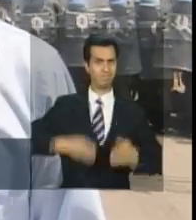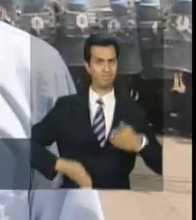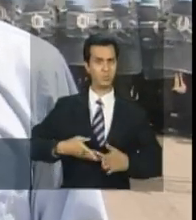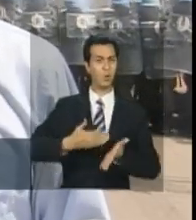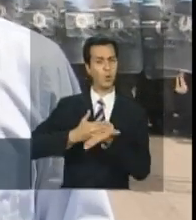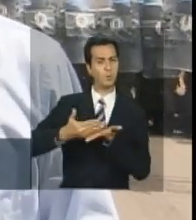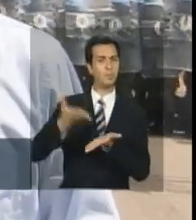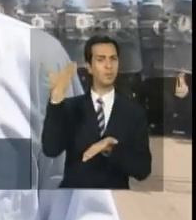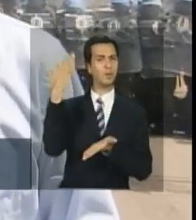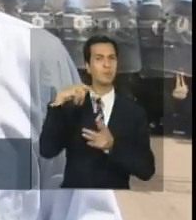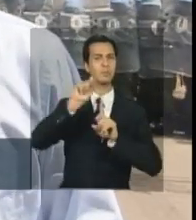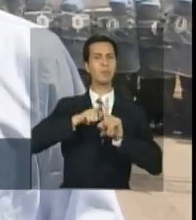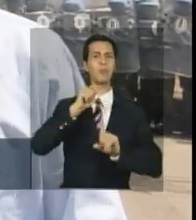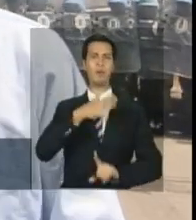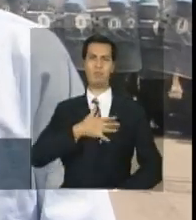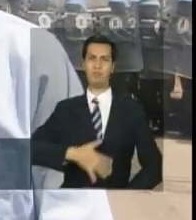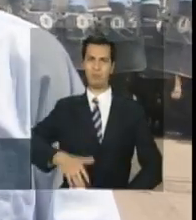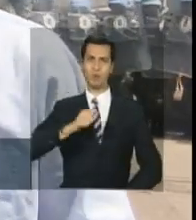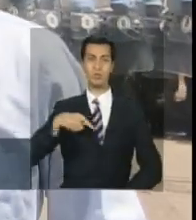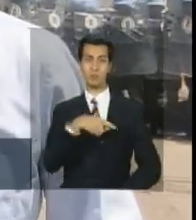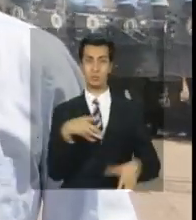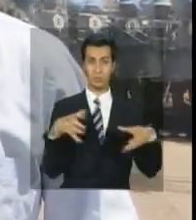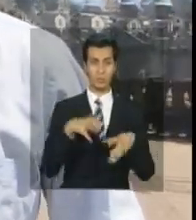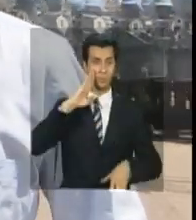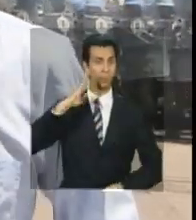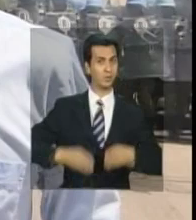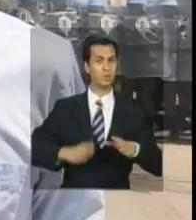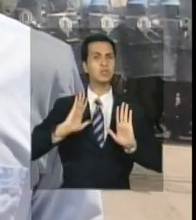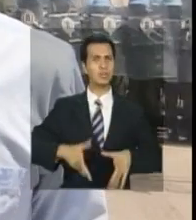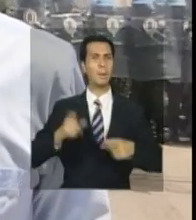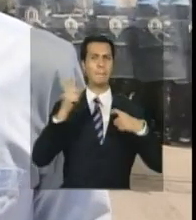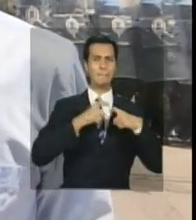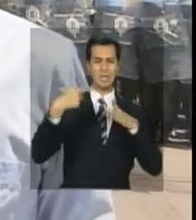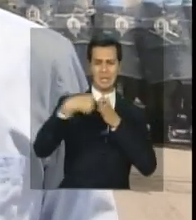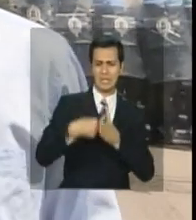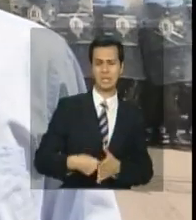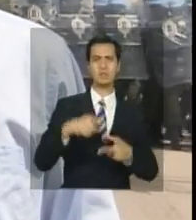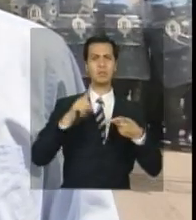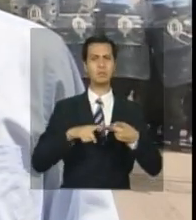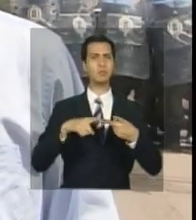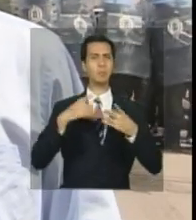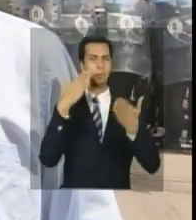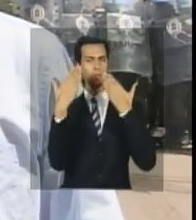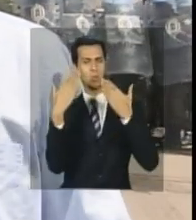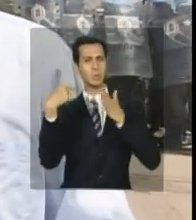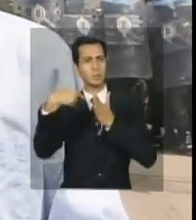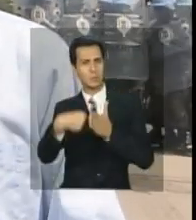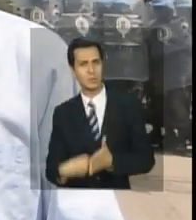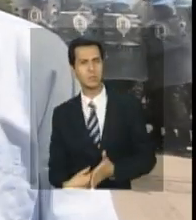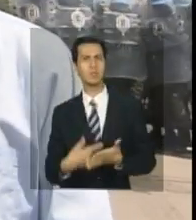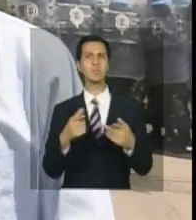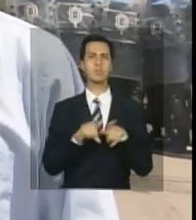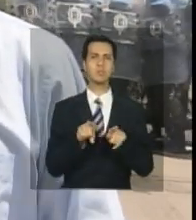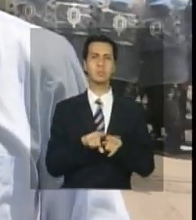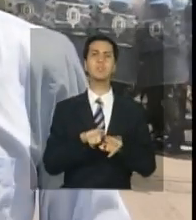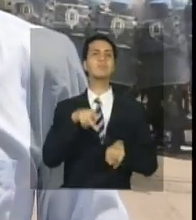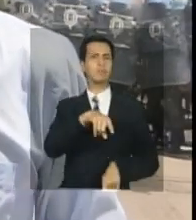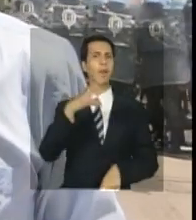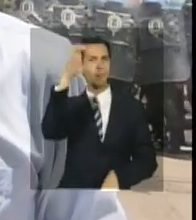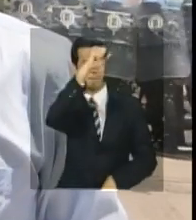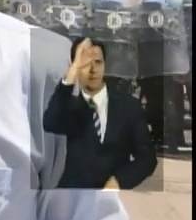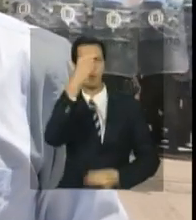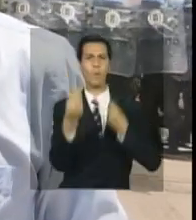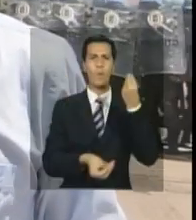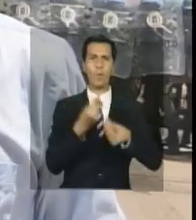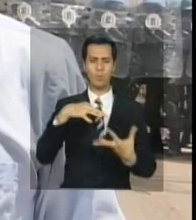Esses militares já passaram por avaliações físicas, médicas e psicológicas e receberam informações sobre fundamentos de missões de paz da